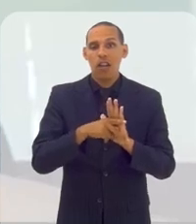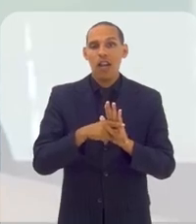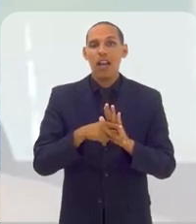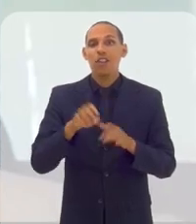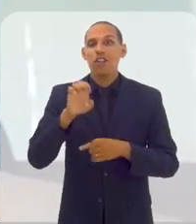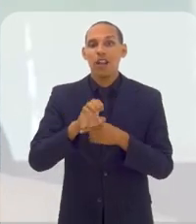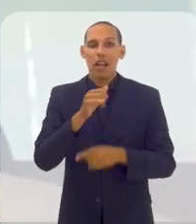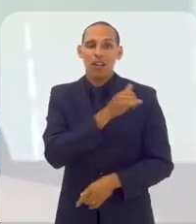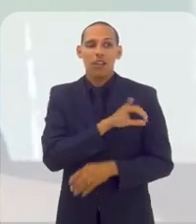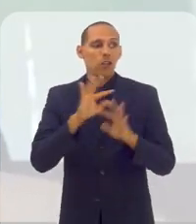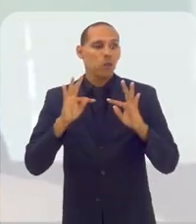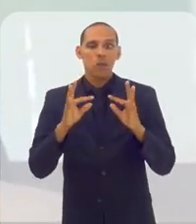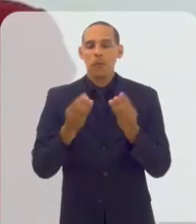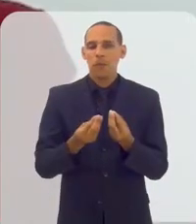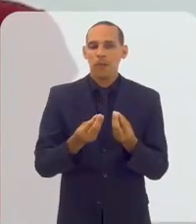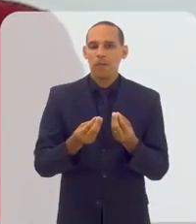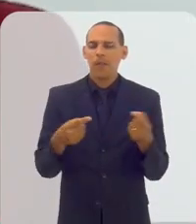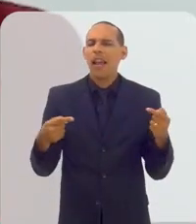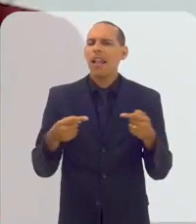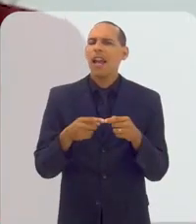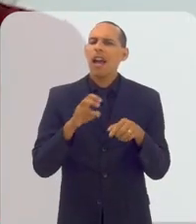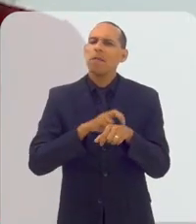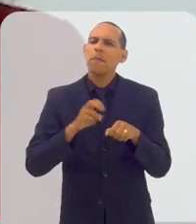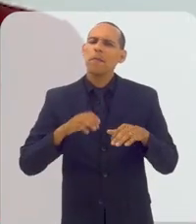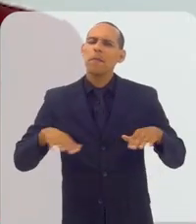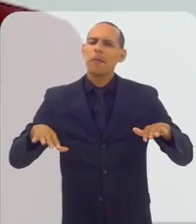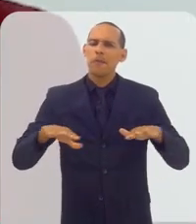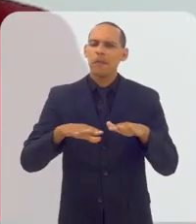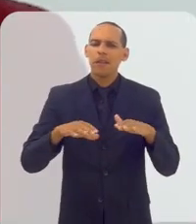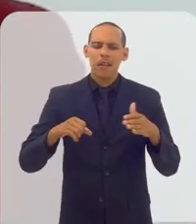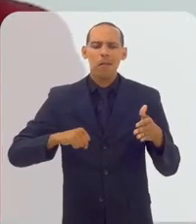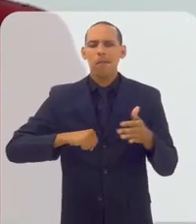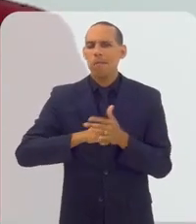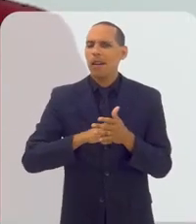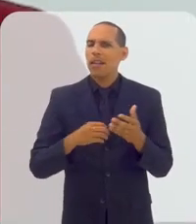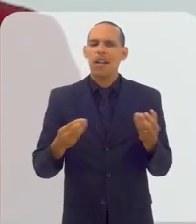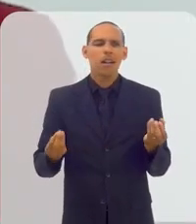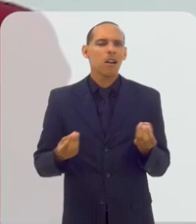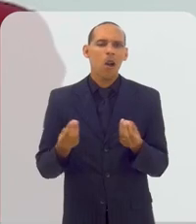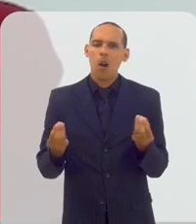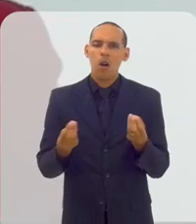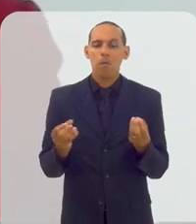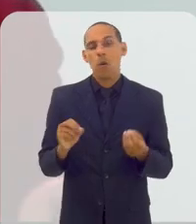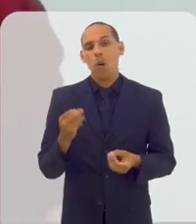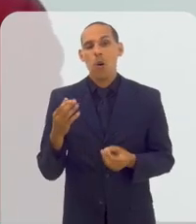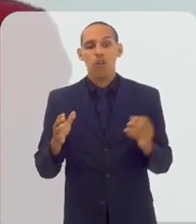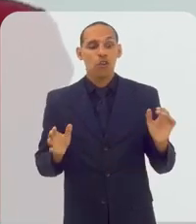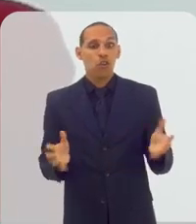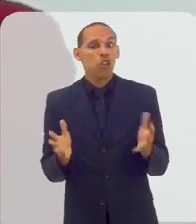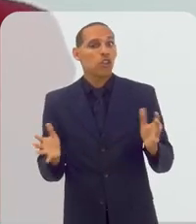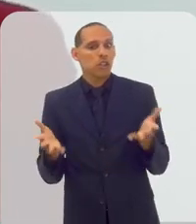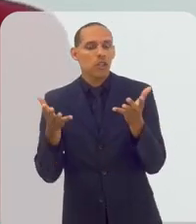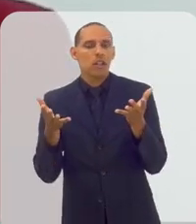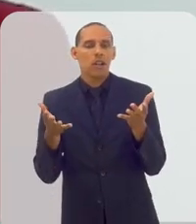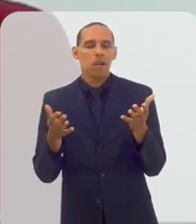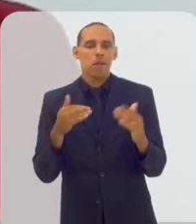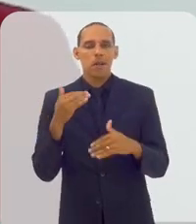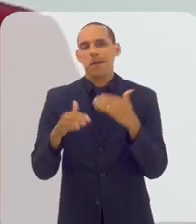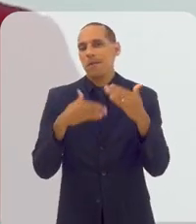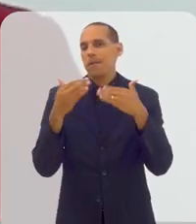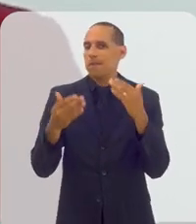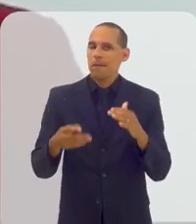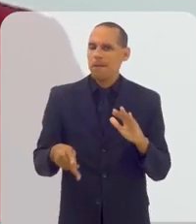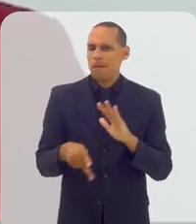submetidos de todo o estado do Rio em relação à questão da pandemia de que forma pandemia impactou né ou estimulou